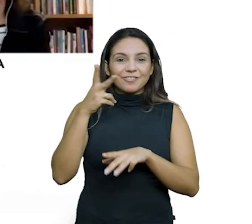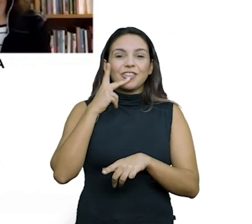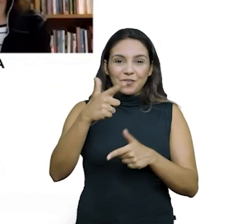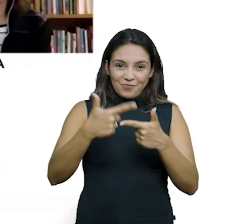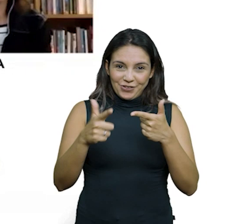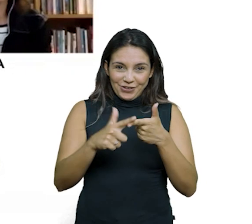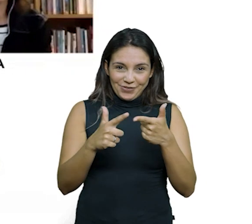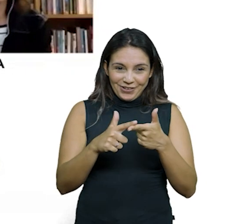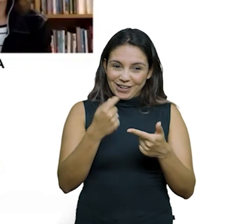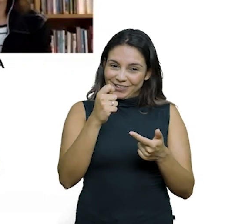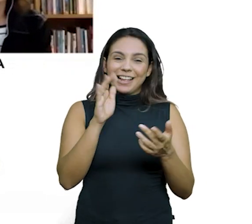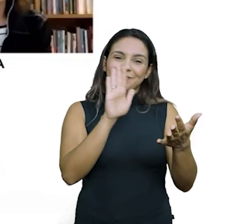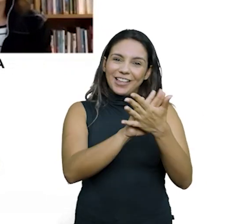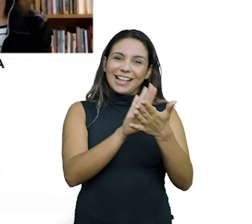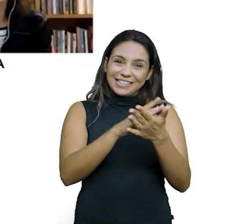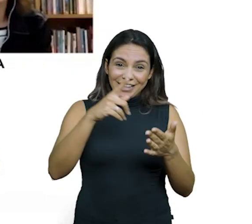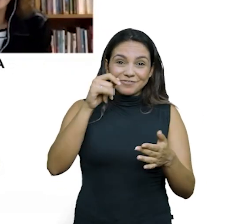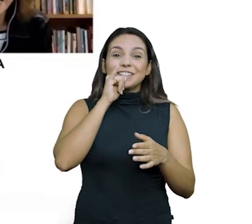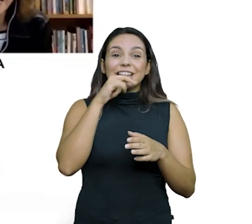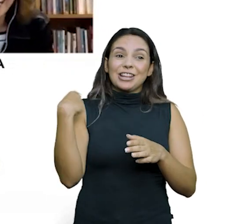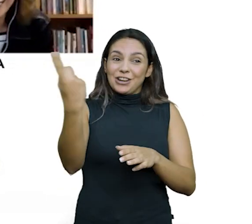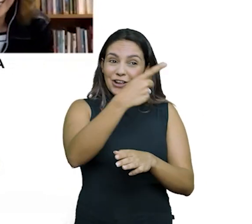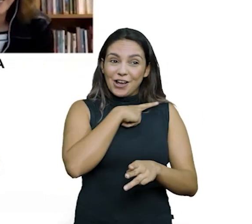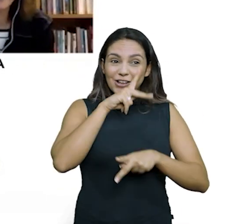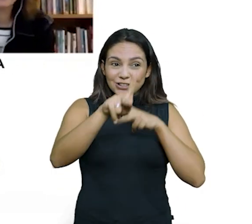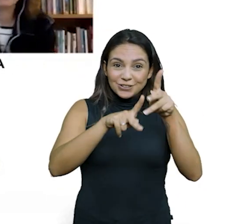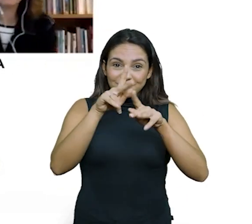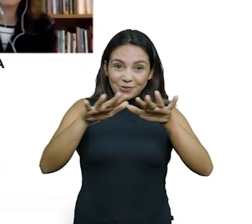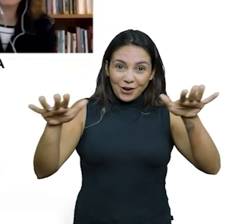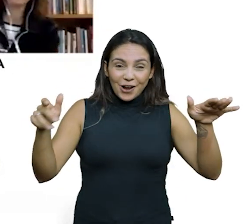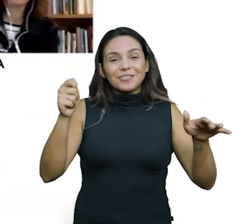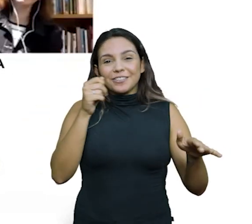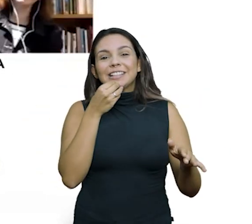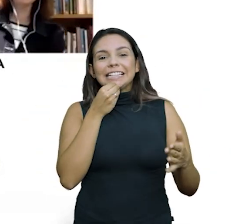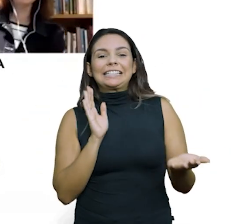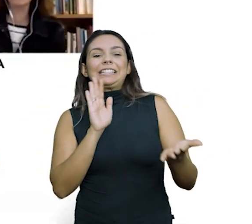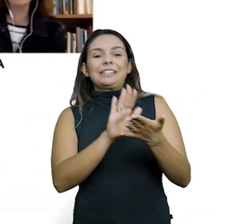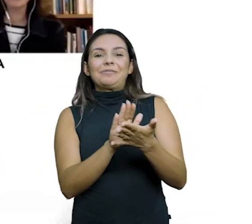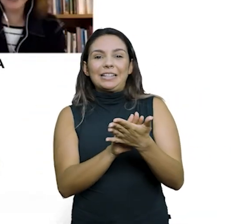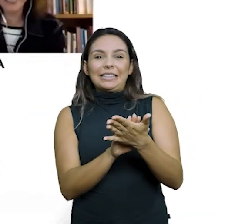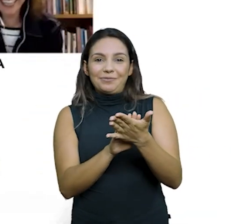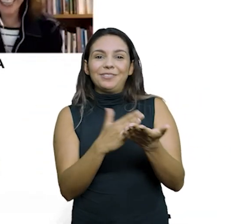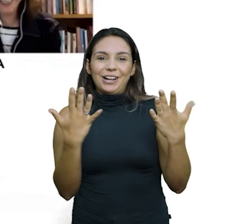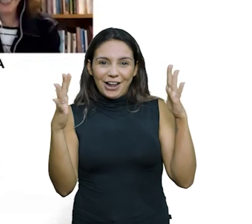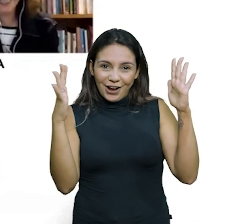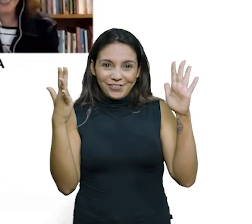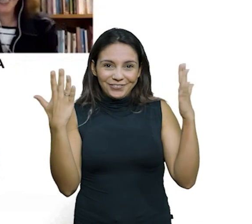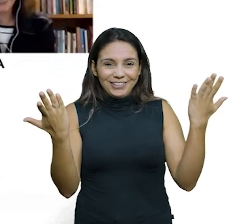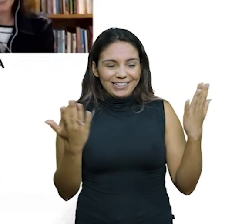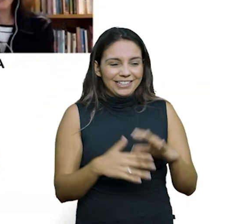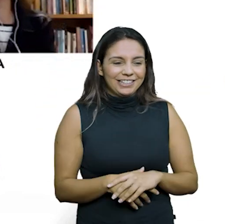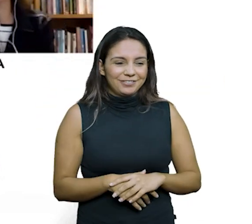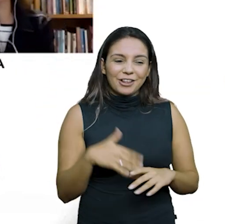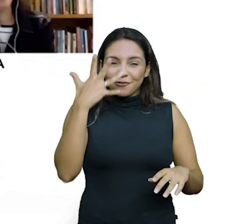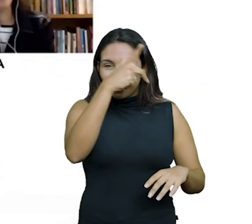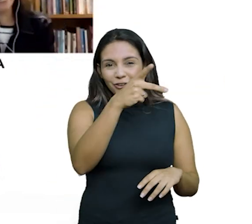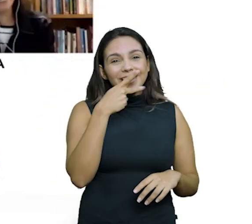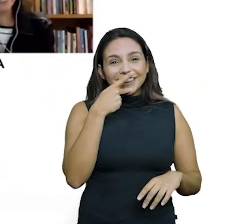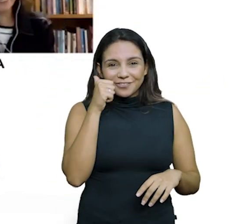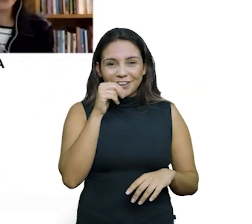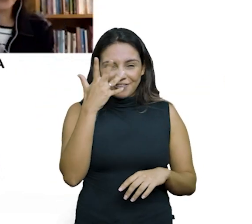plateia ia aplaudir. Foi lindo isso que a Leila falou. Seria o momento dos Tem aplausos. razão. Aí, olha que falta que faz. Boa,